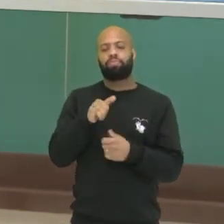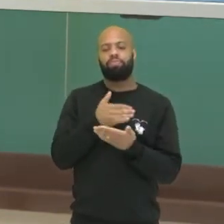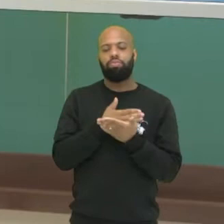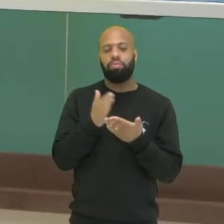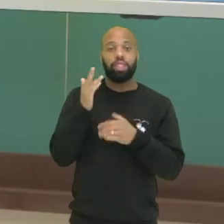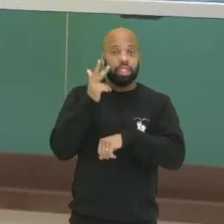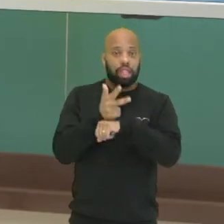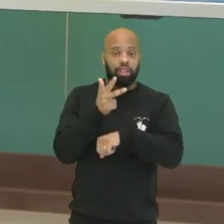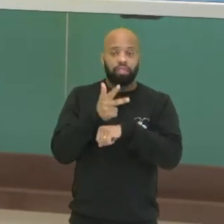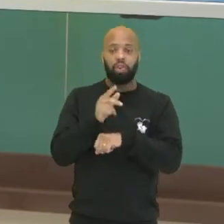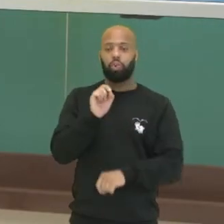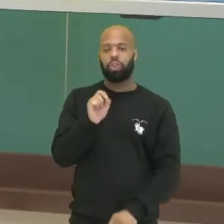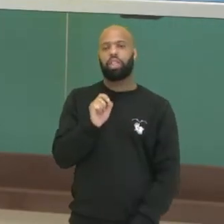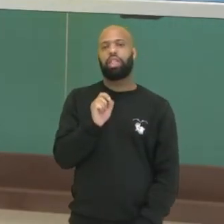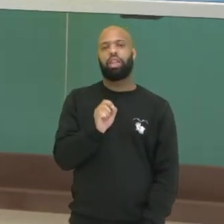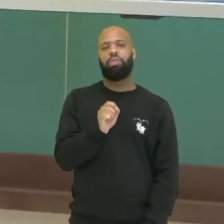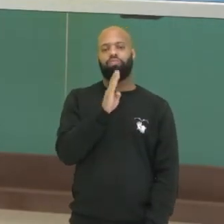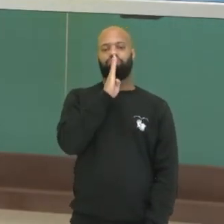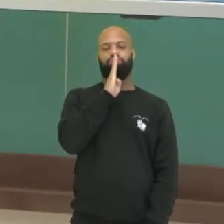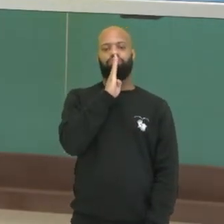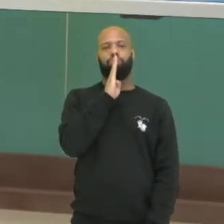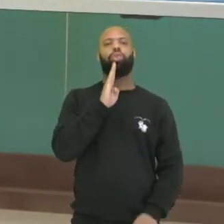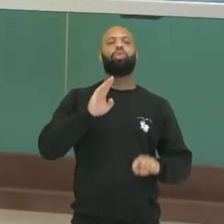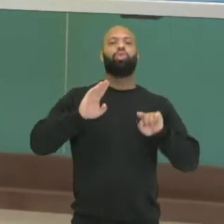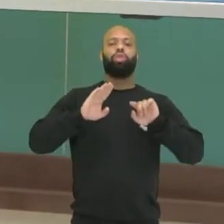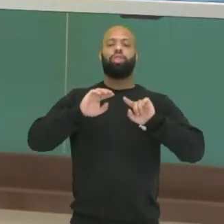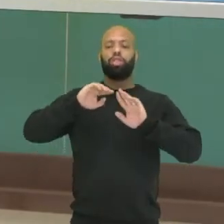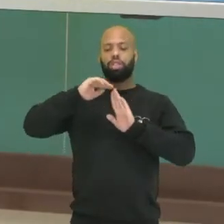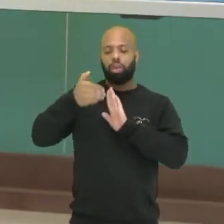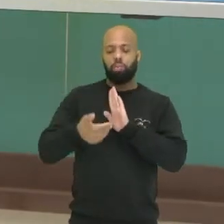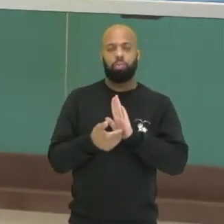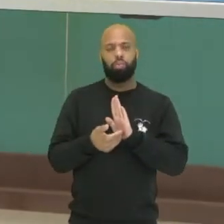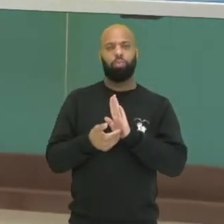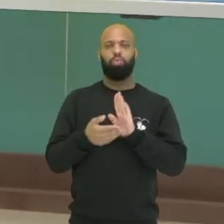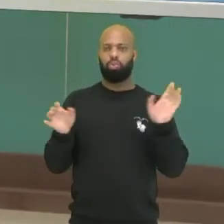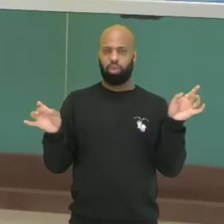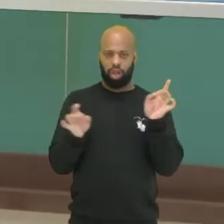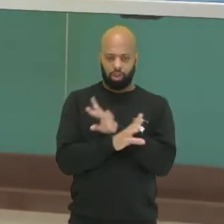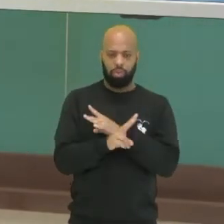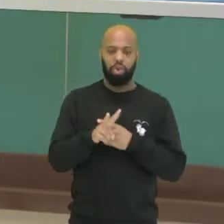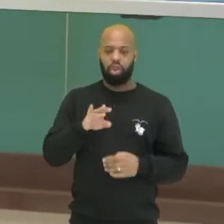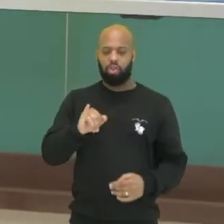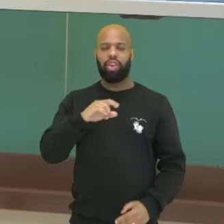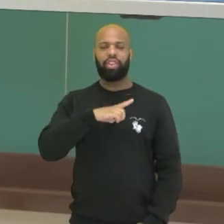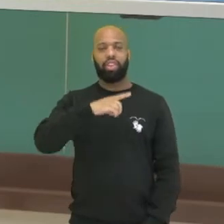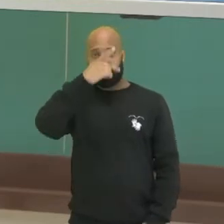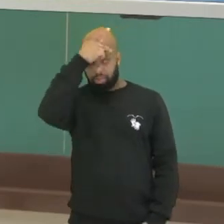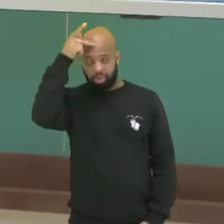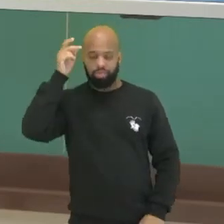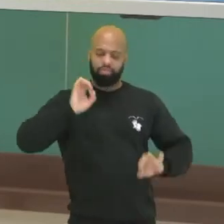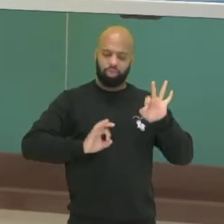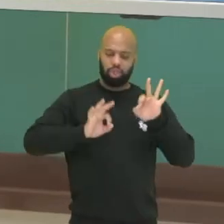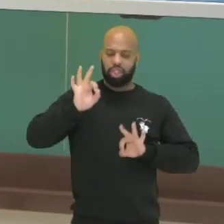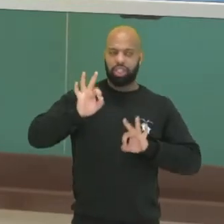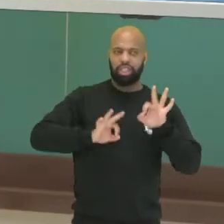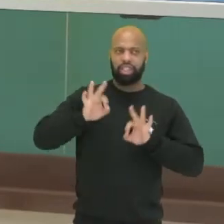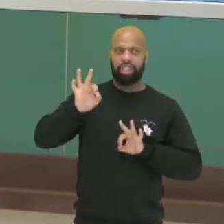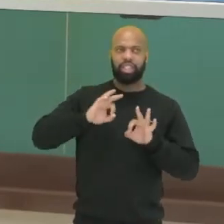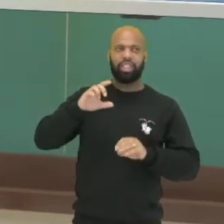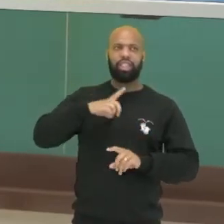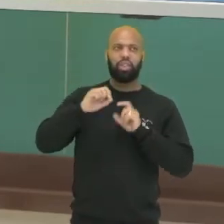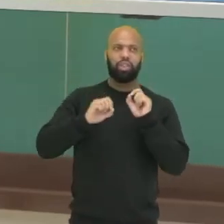na pós-produção é que vai entrar o trabalho do sonoplasta, aquele cara que capta os